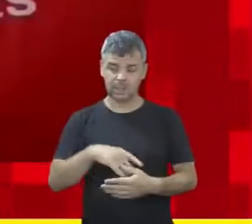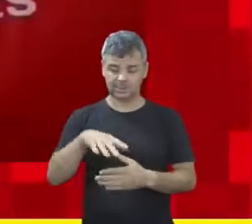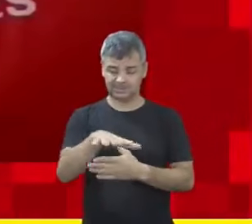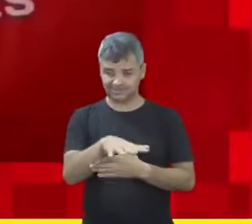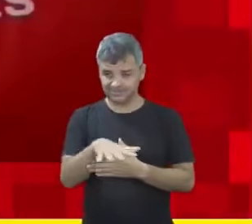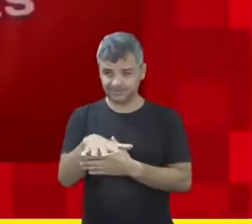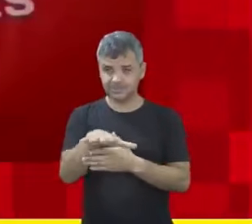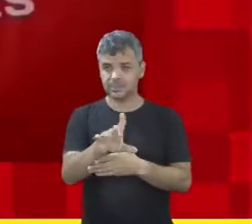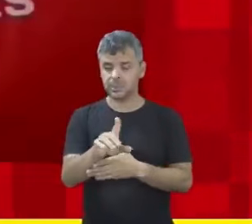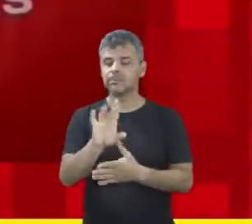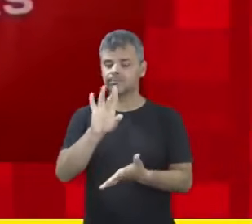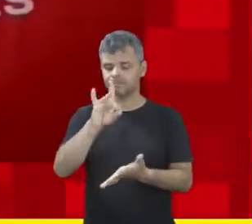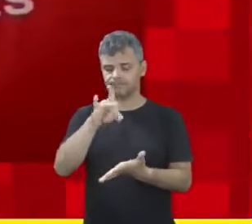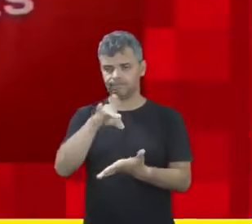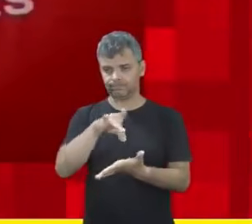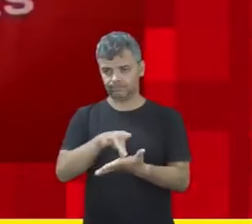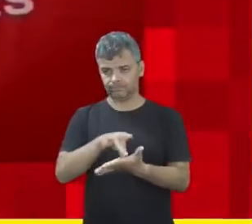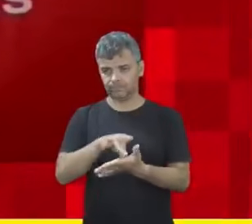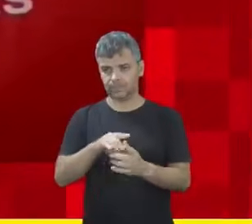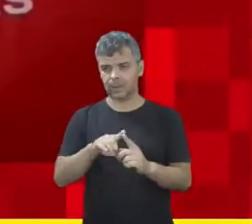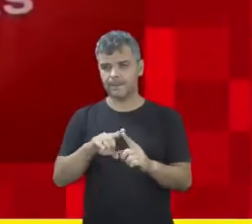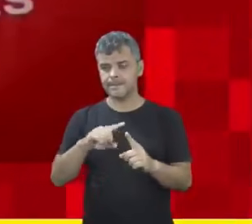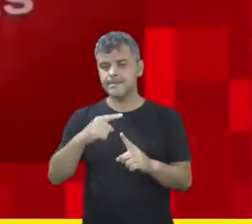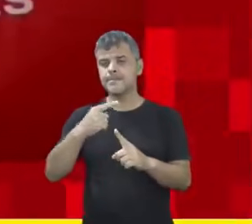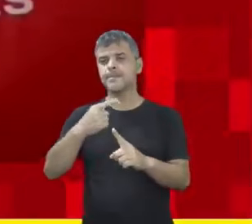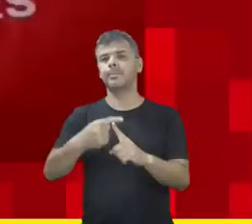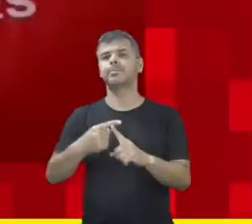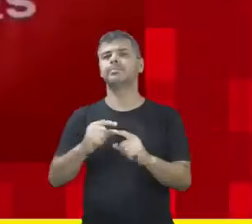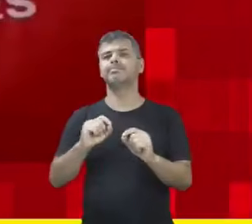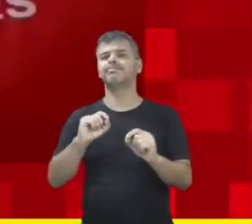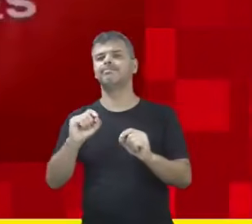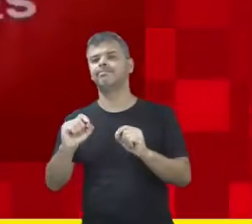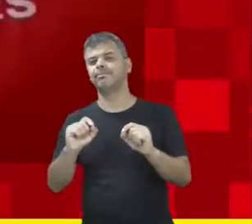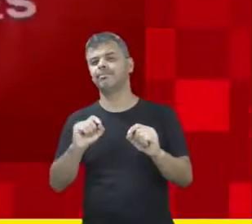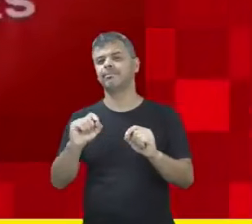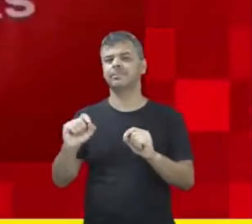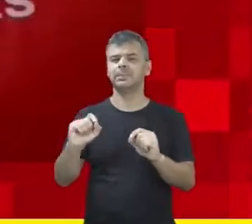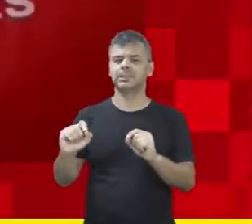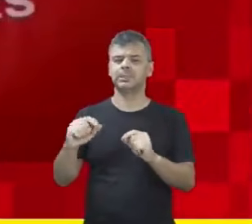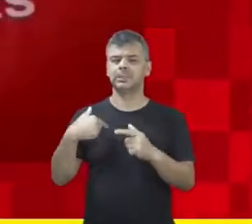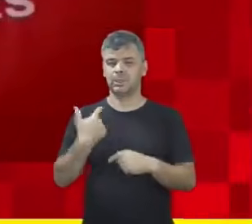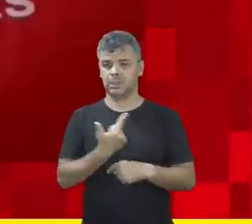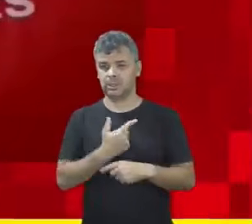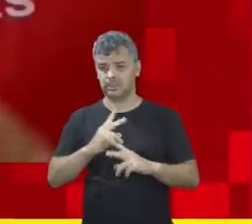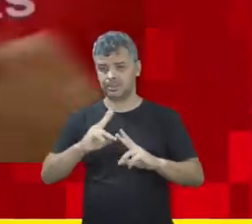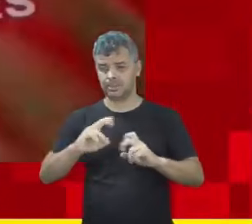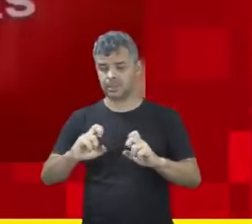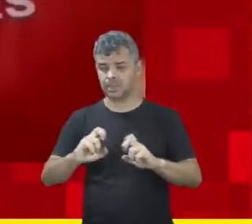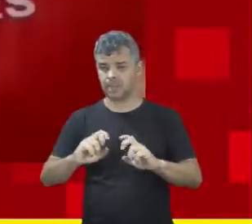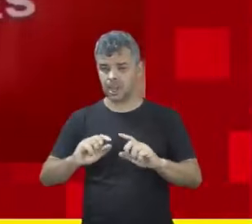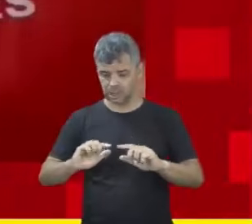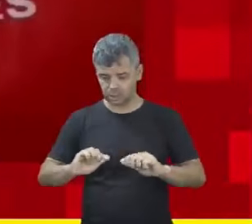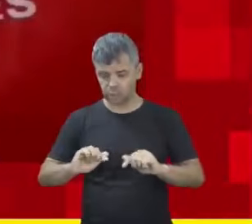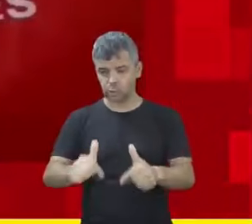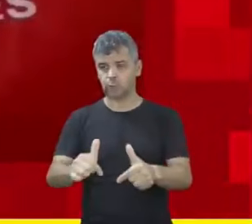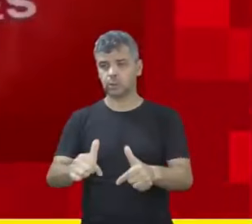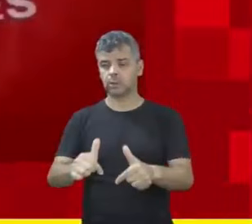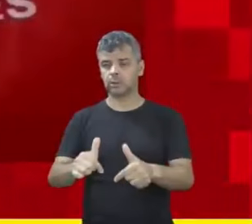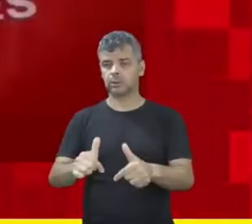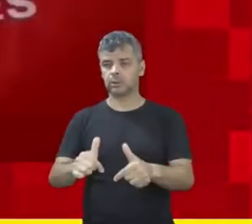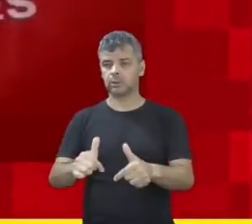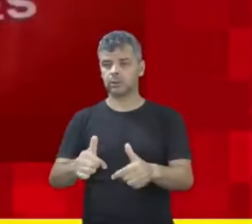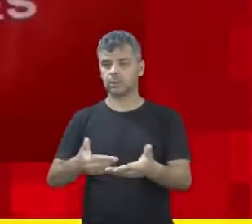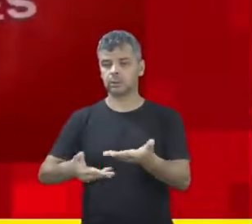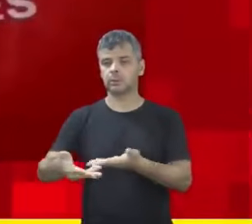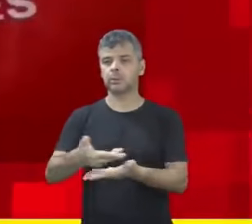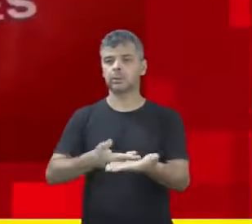setor, com certeza, está aí entre os mais, em que mais a gente vê a luta e percebe que eles trazem